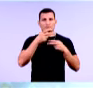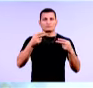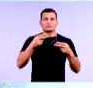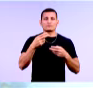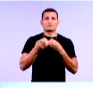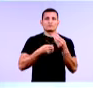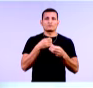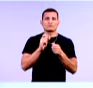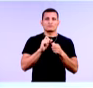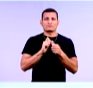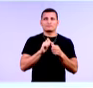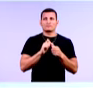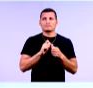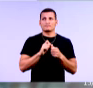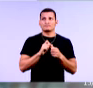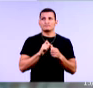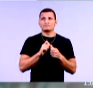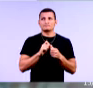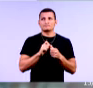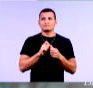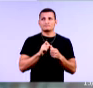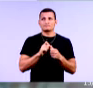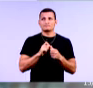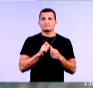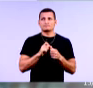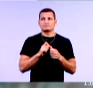que eu faço isso? Eu faço isso